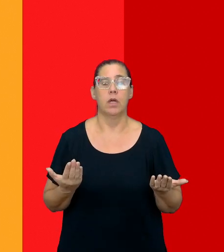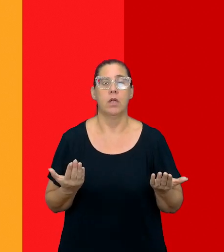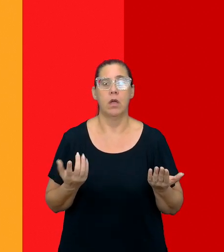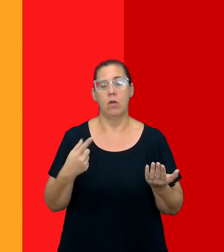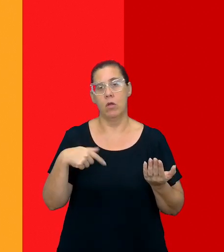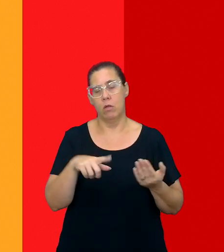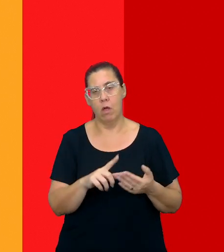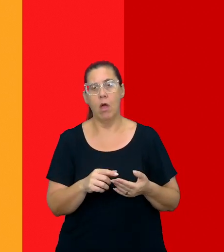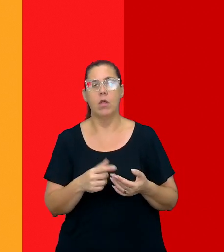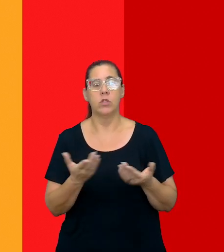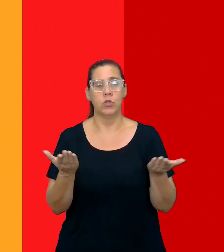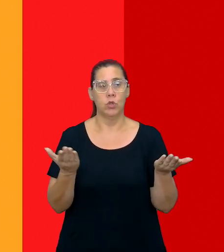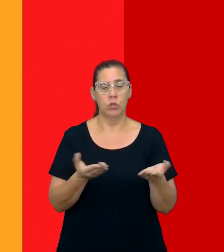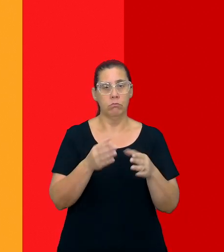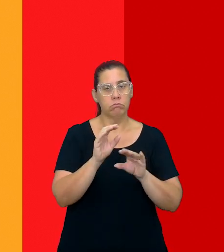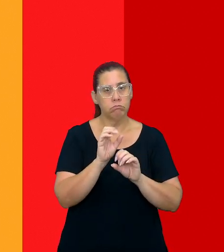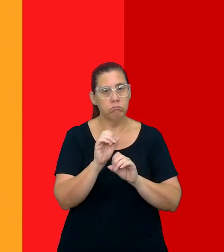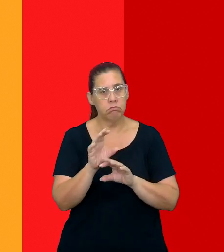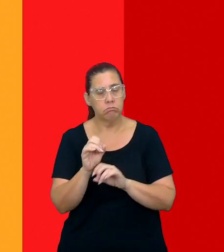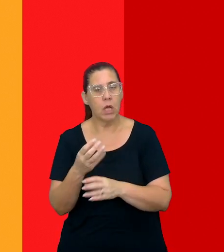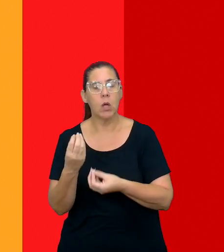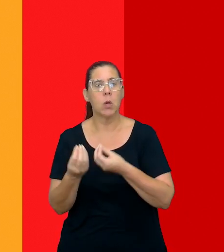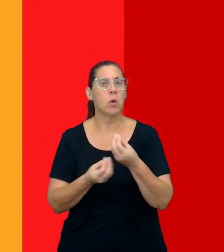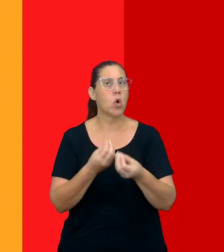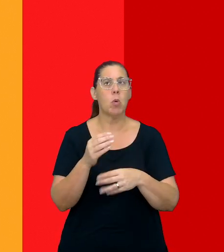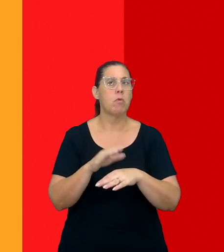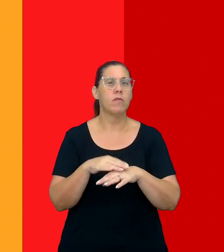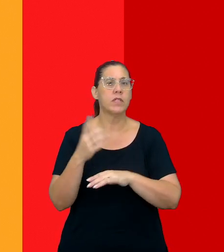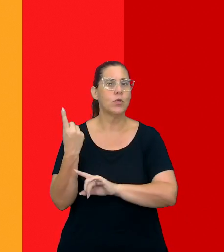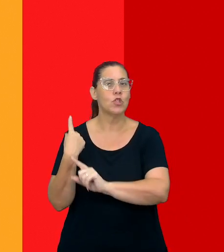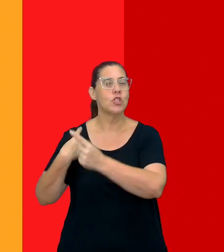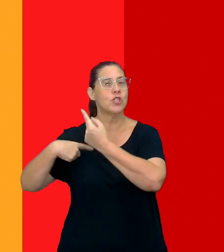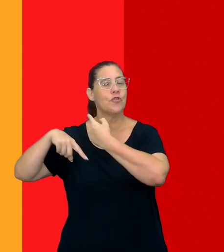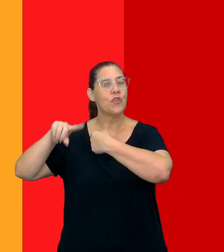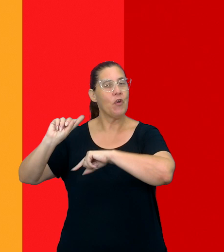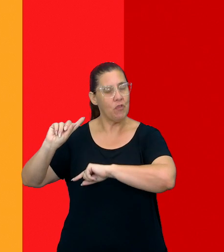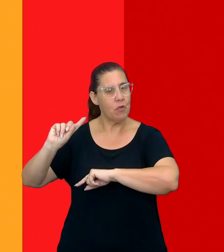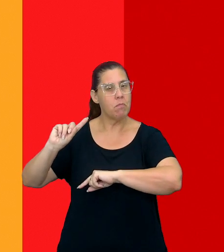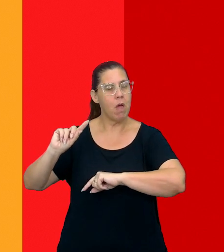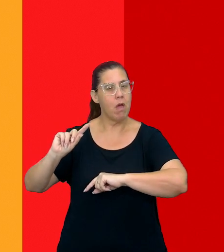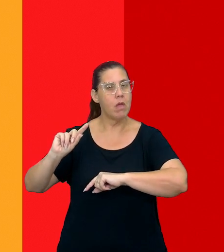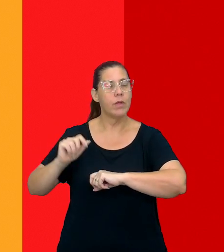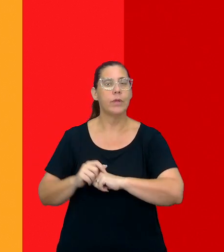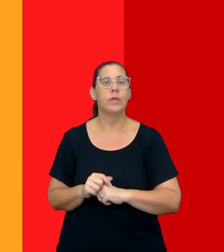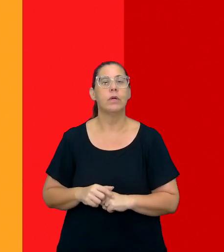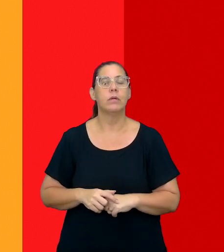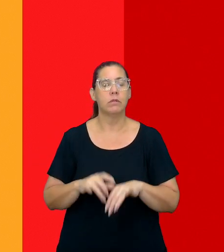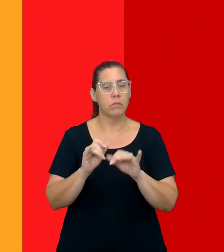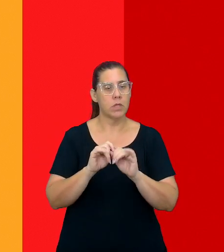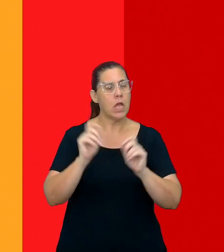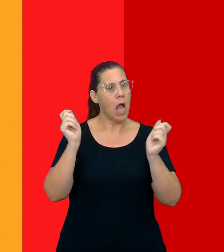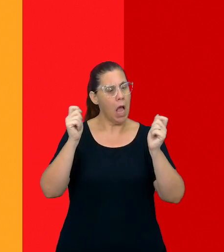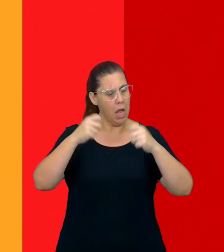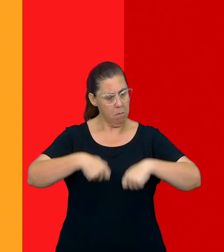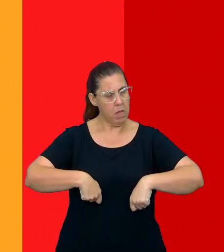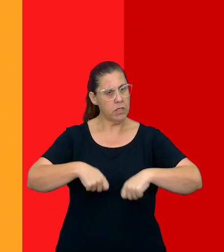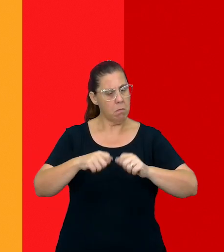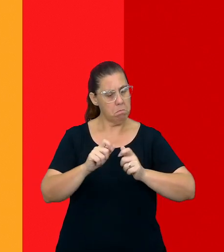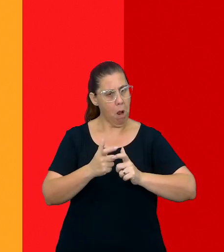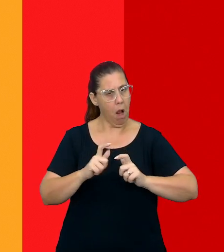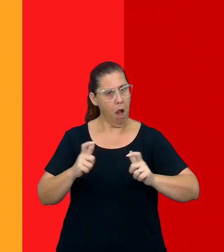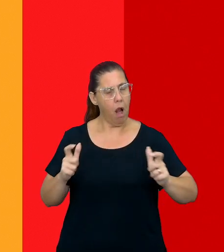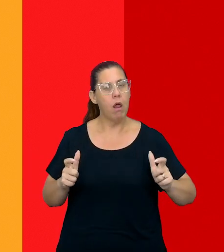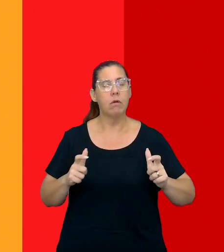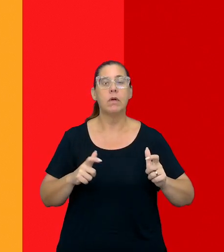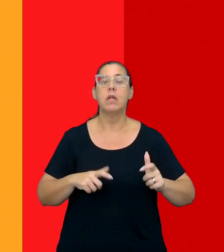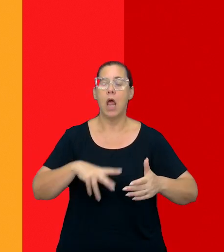nós vamos tratar hoje, né, como favorecer esse desenvolvimento, a ampliação das capacidades tanto